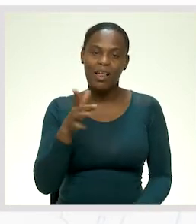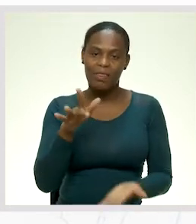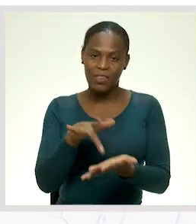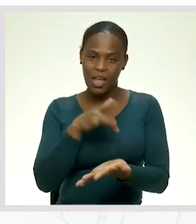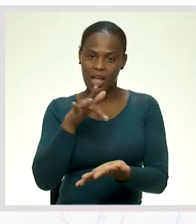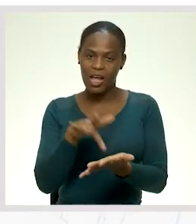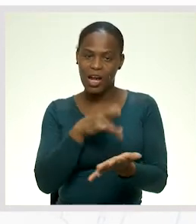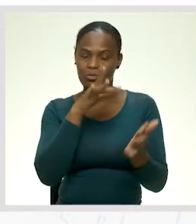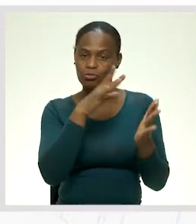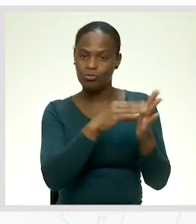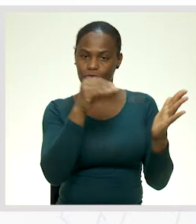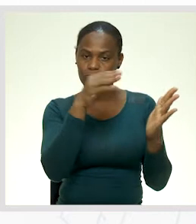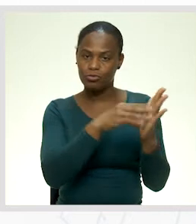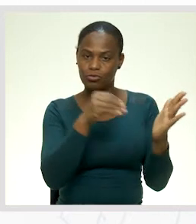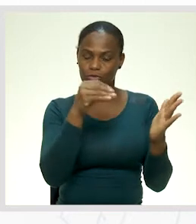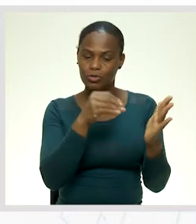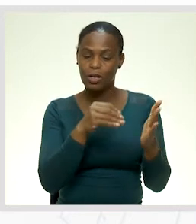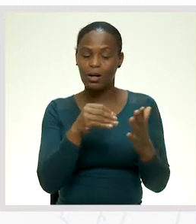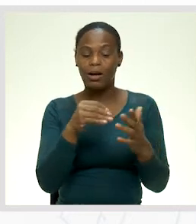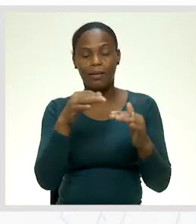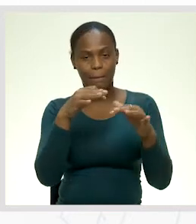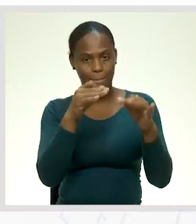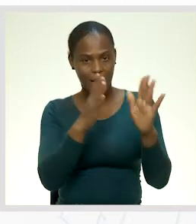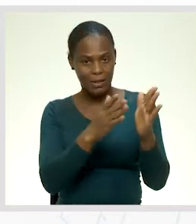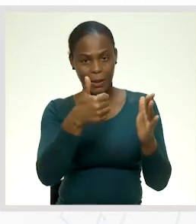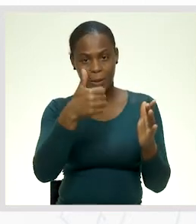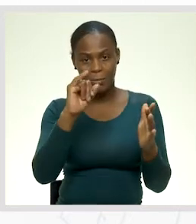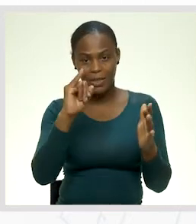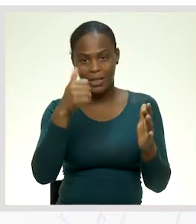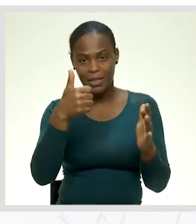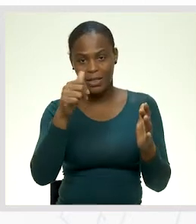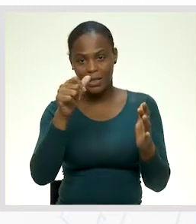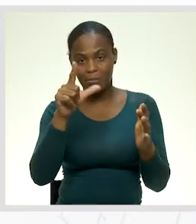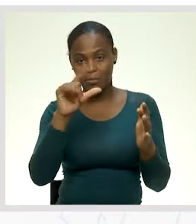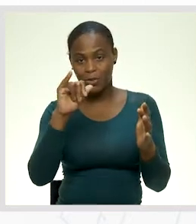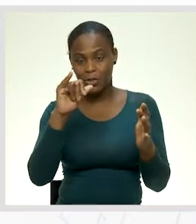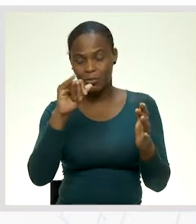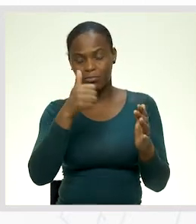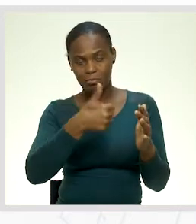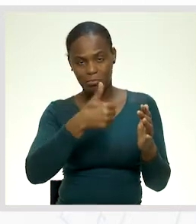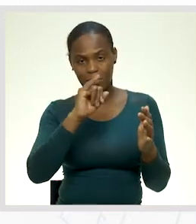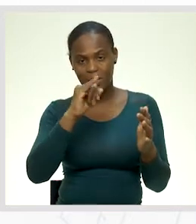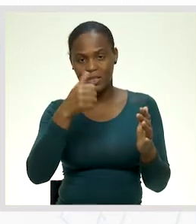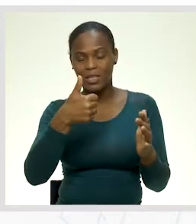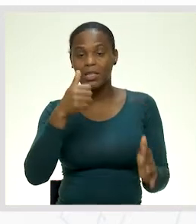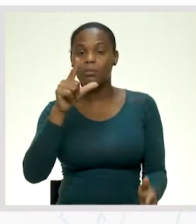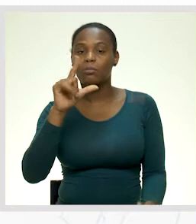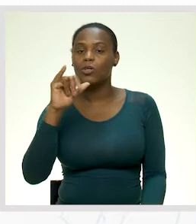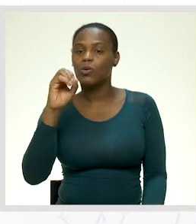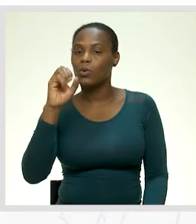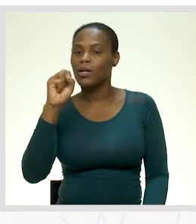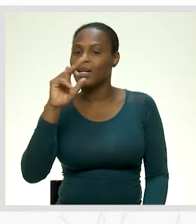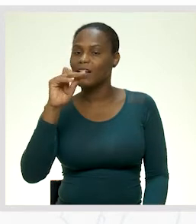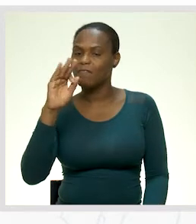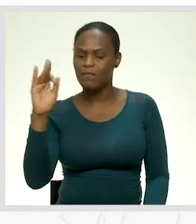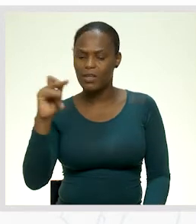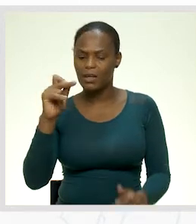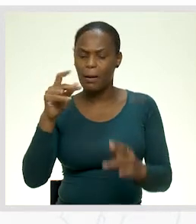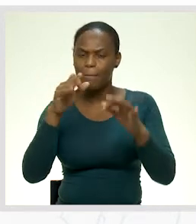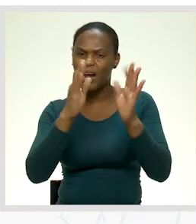final, o relatório deve conter uma folha separada, tudo o que foi consultado durante o percurso da